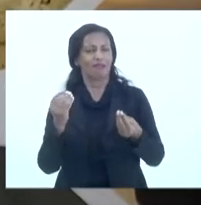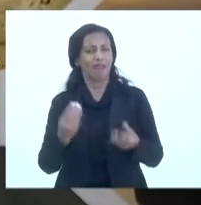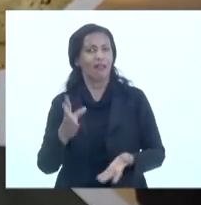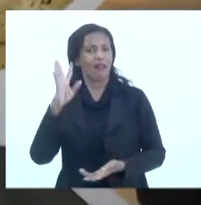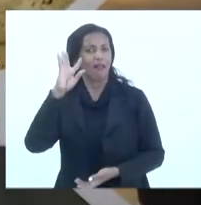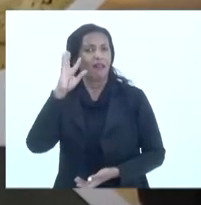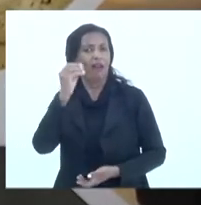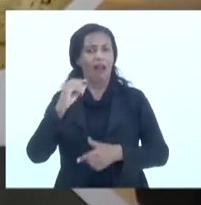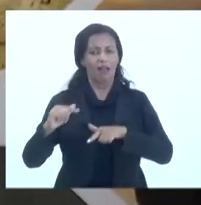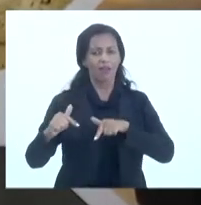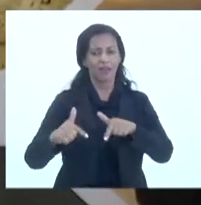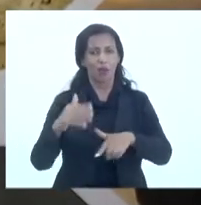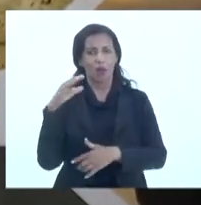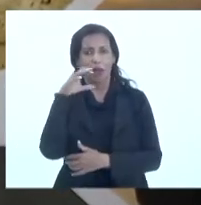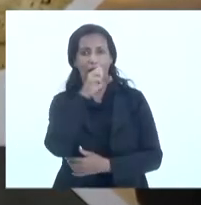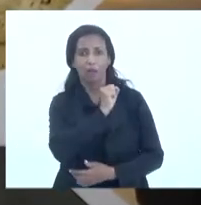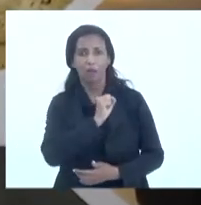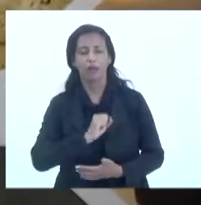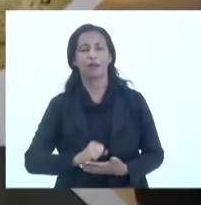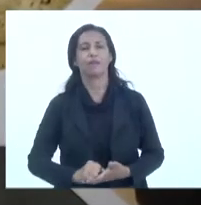e ações rápidas